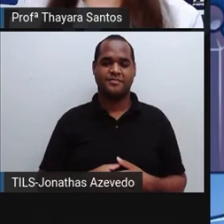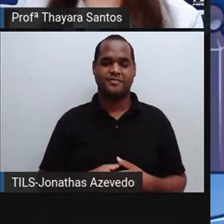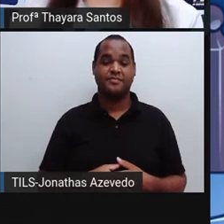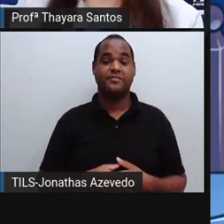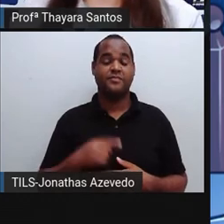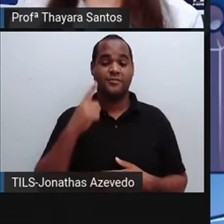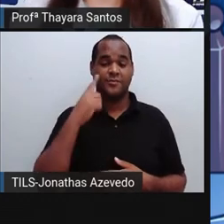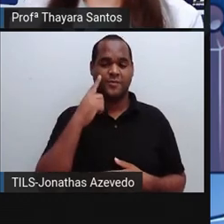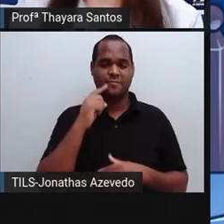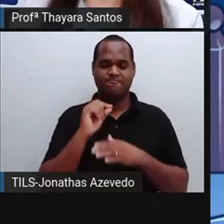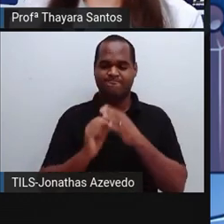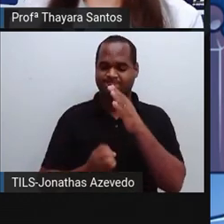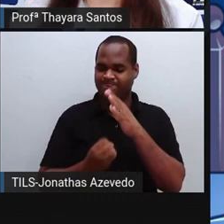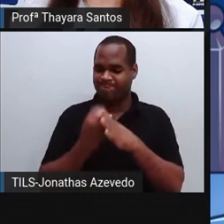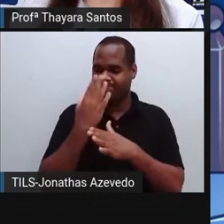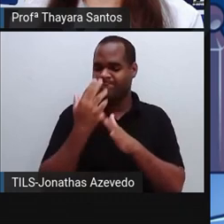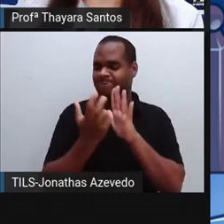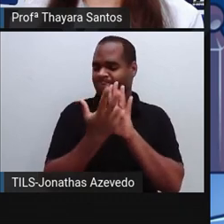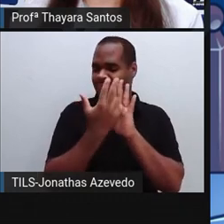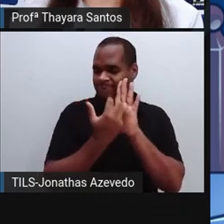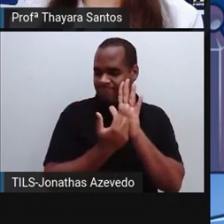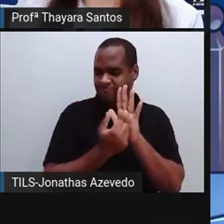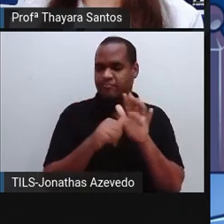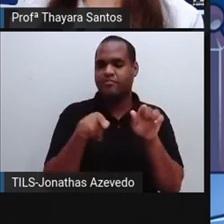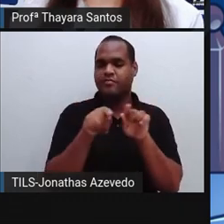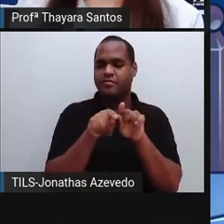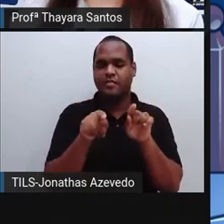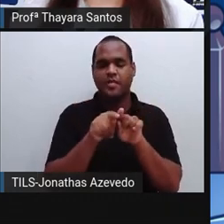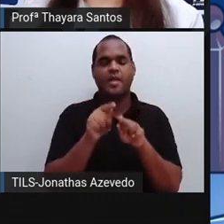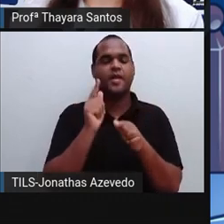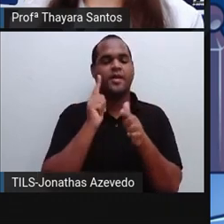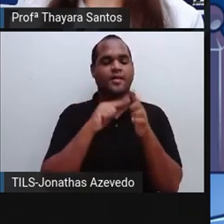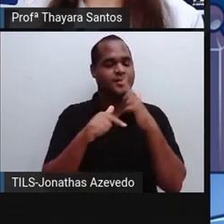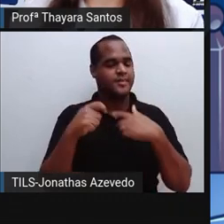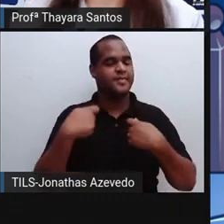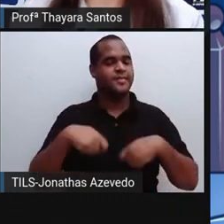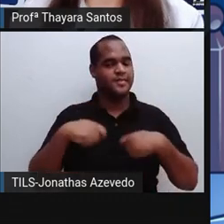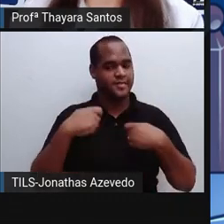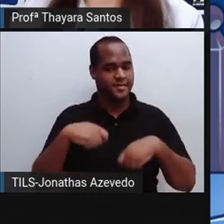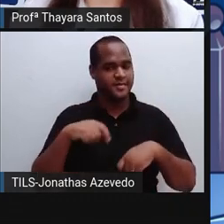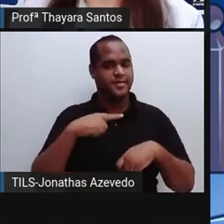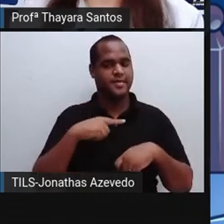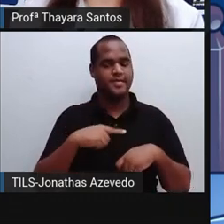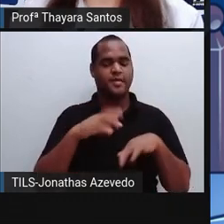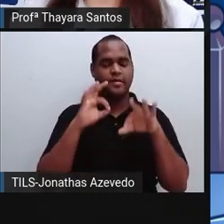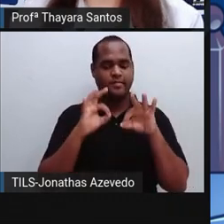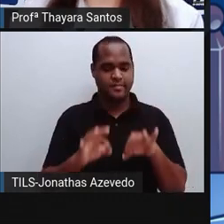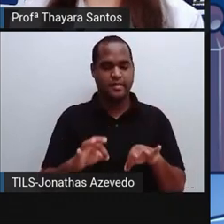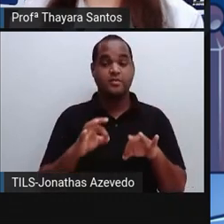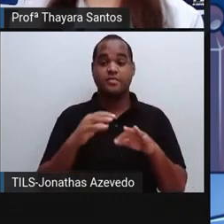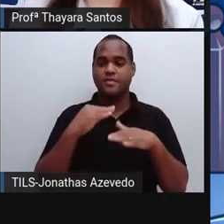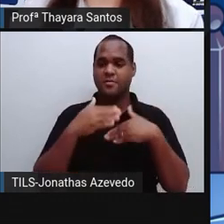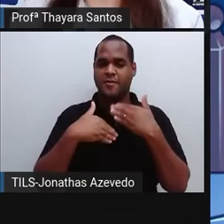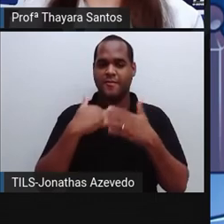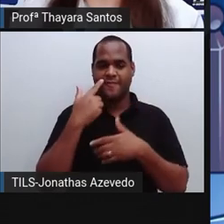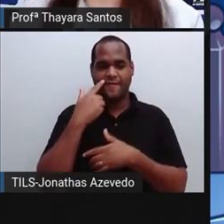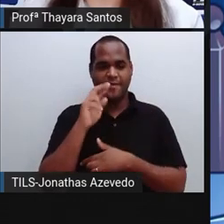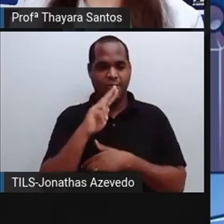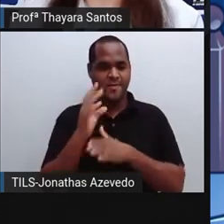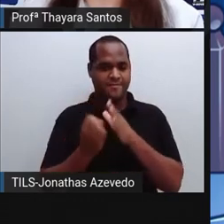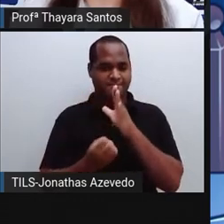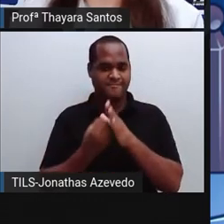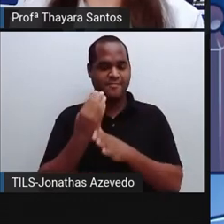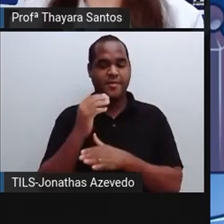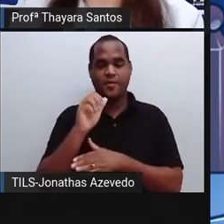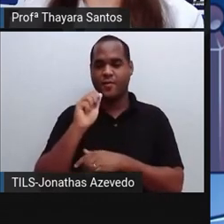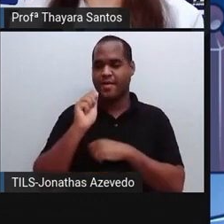Ele vai criando aí a imagem. A gente precisa colocar na superfície certinha. E daqui a pouco vocês vão ver que ela vai aparecer. O